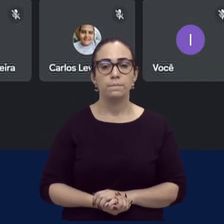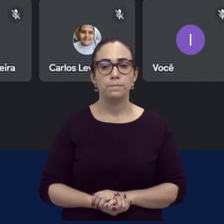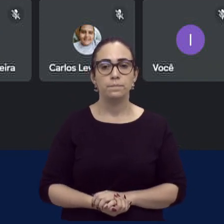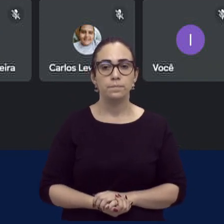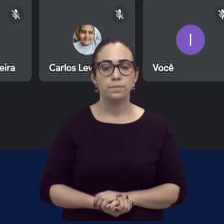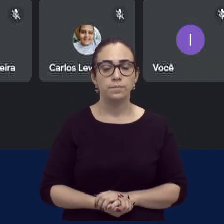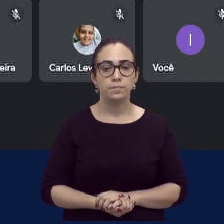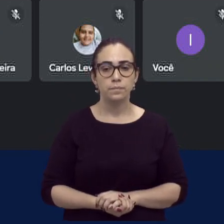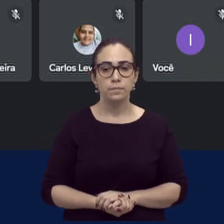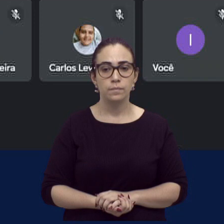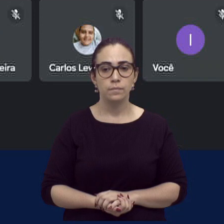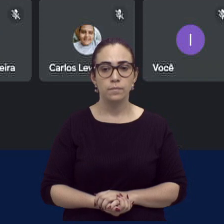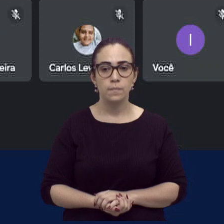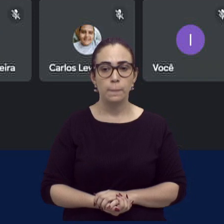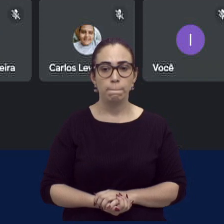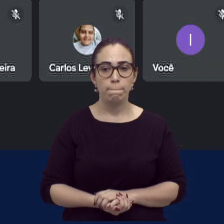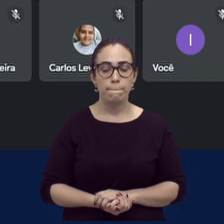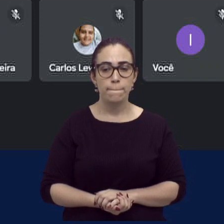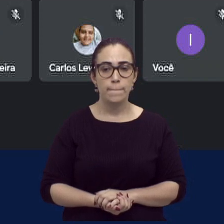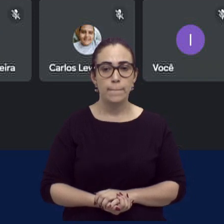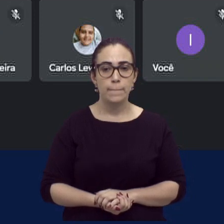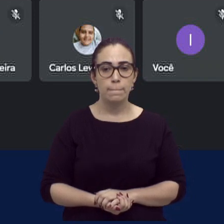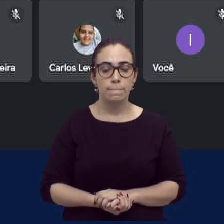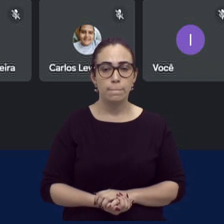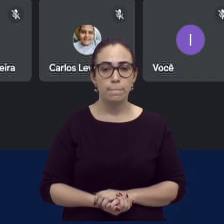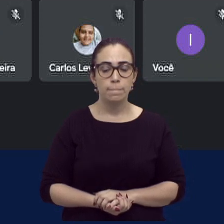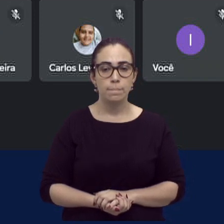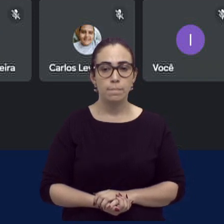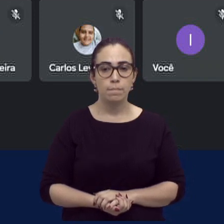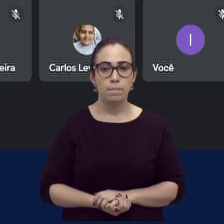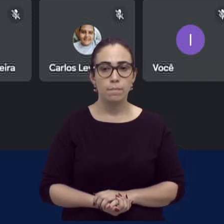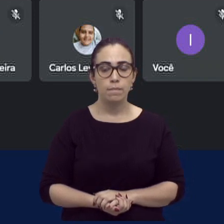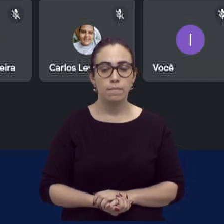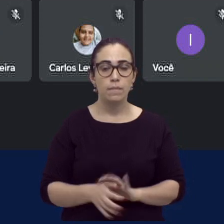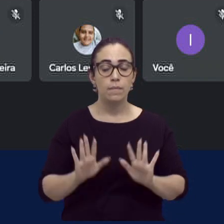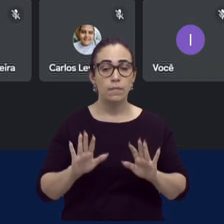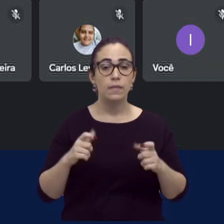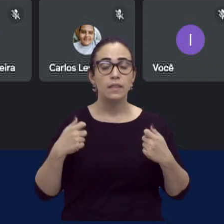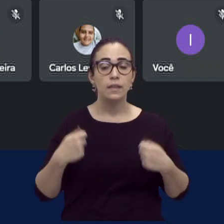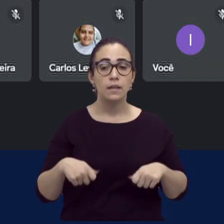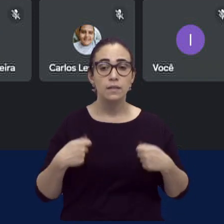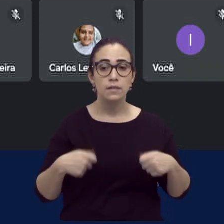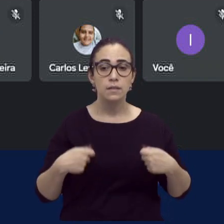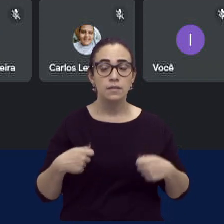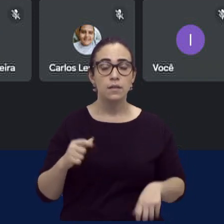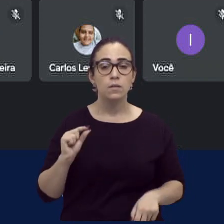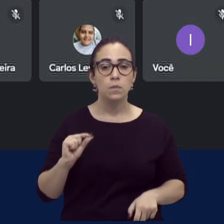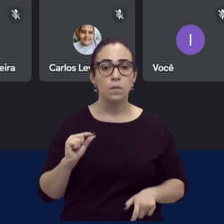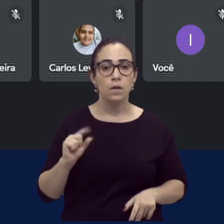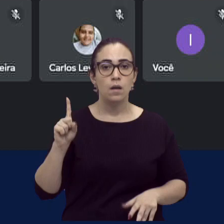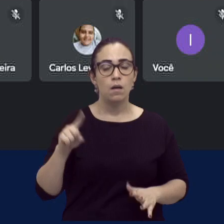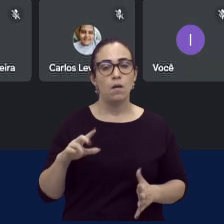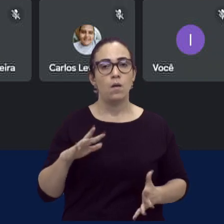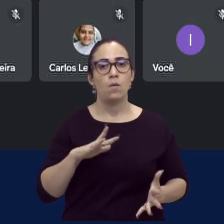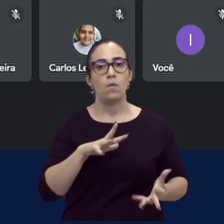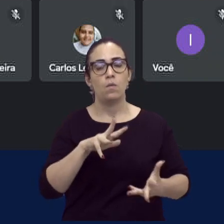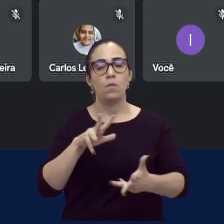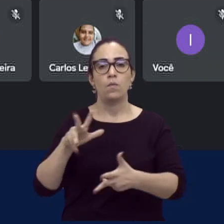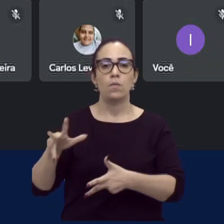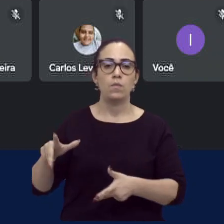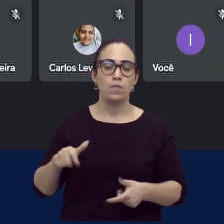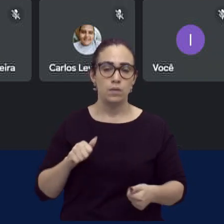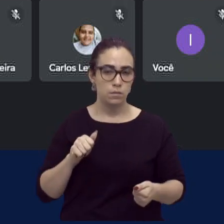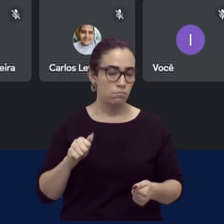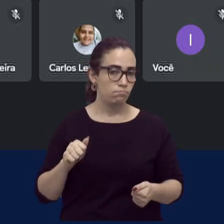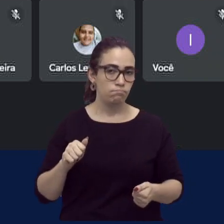mais na frente a gente vai se detalhar um pouquinho sobre as necessidades. Só que as necessidades, elas são universais.